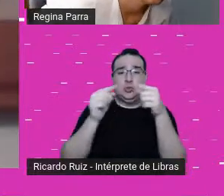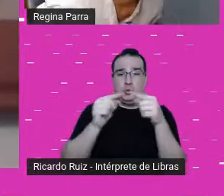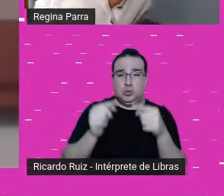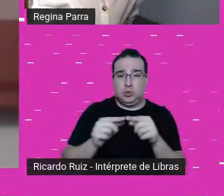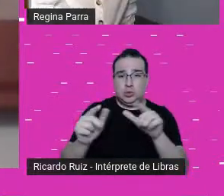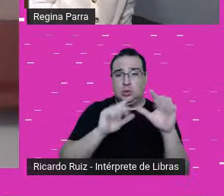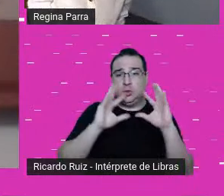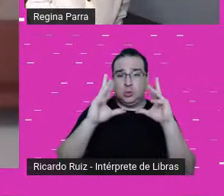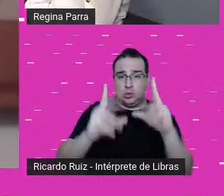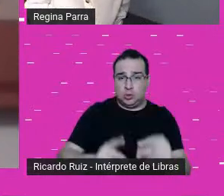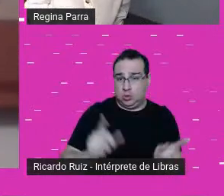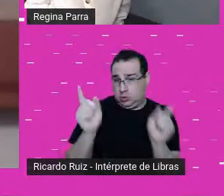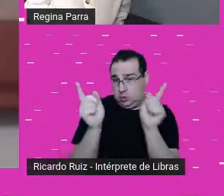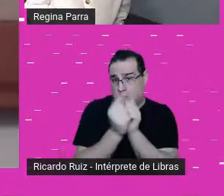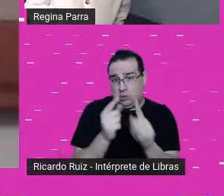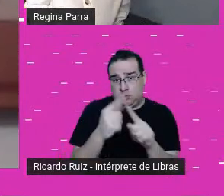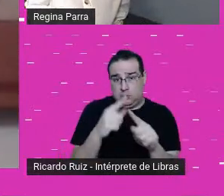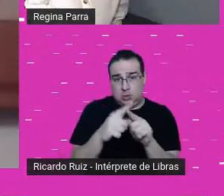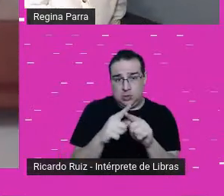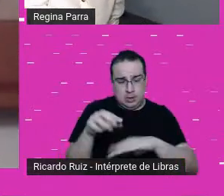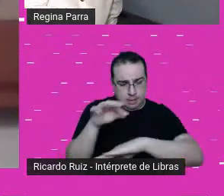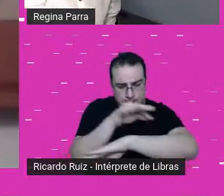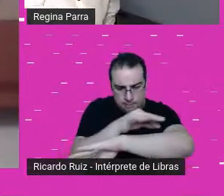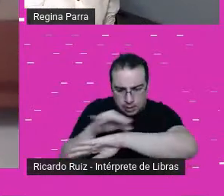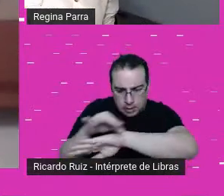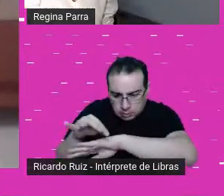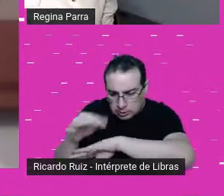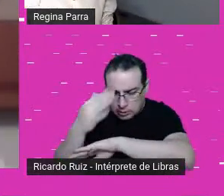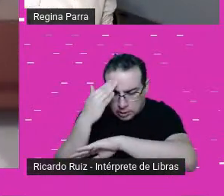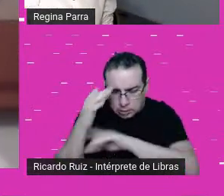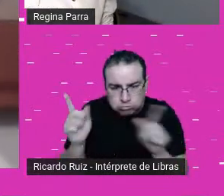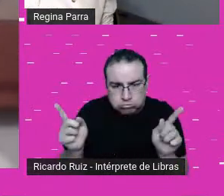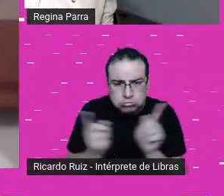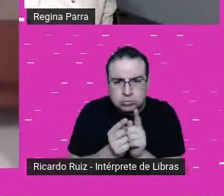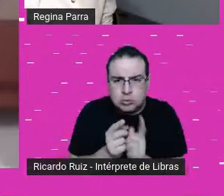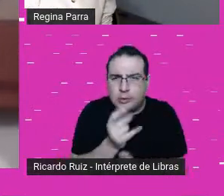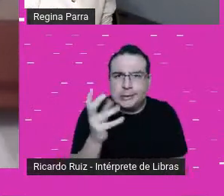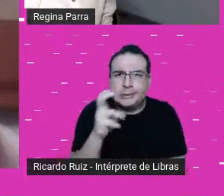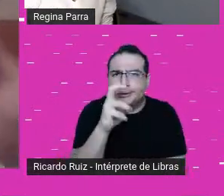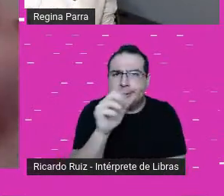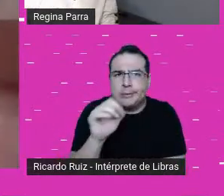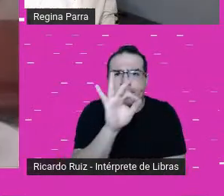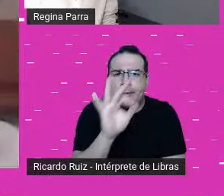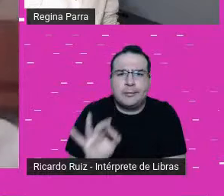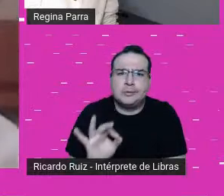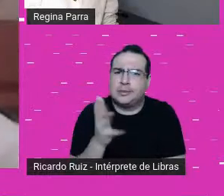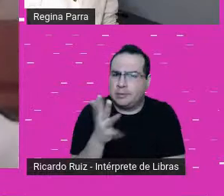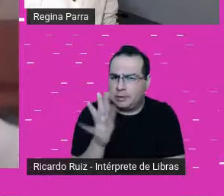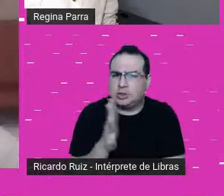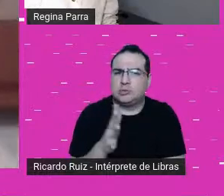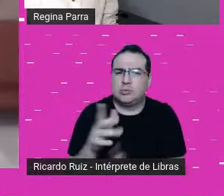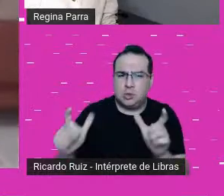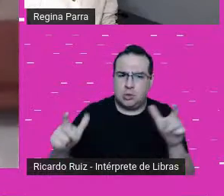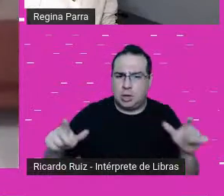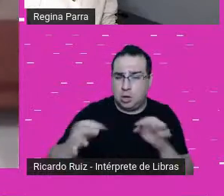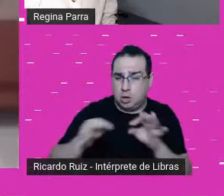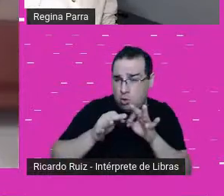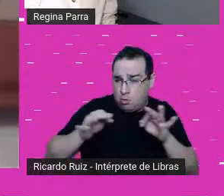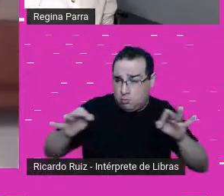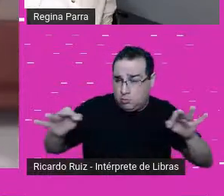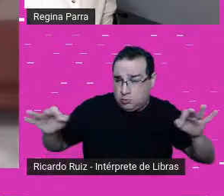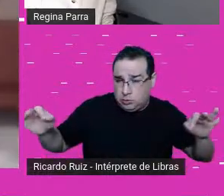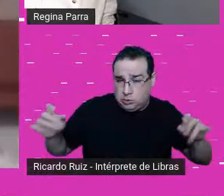ele é reduzido em metragem mesmo, assim, né, a gente acho que reduziu quase em 50% esse lugar muito comprido, ele